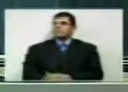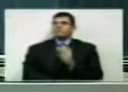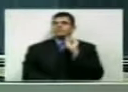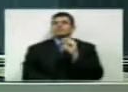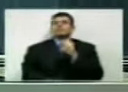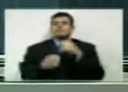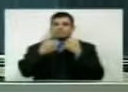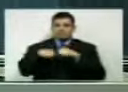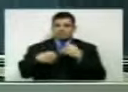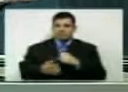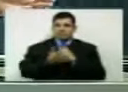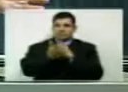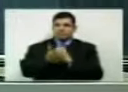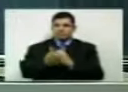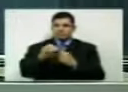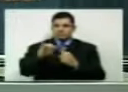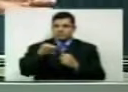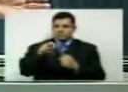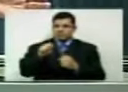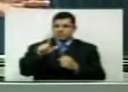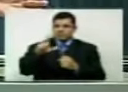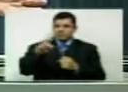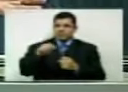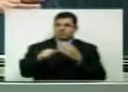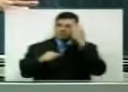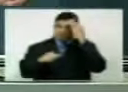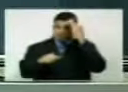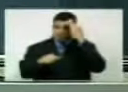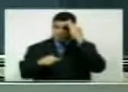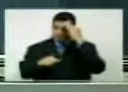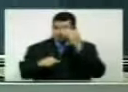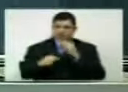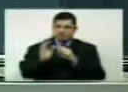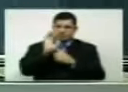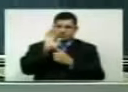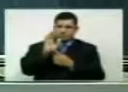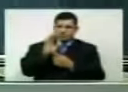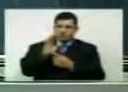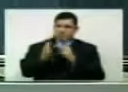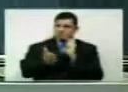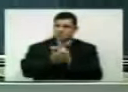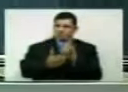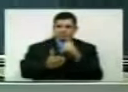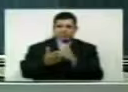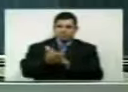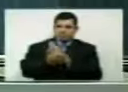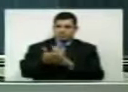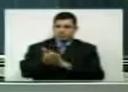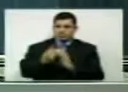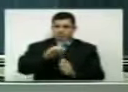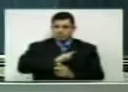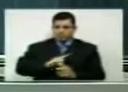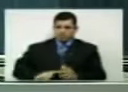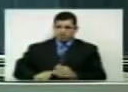Quem precisa do atendimento do João Lúcio sabe disso. Negar é ser inimigo do